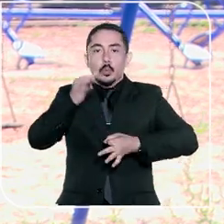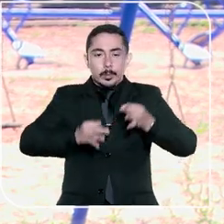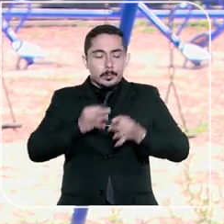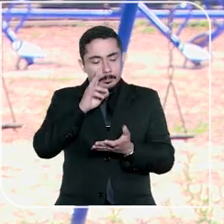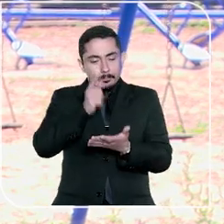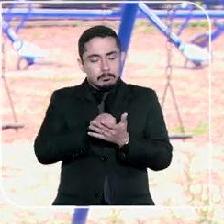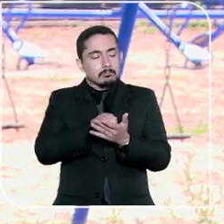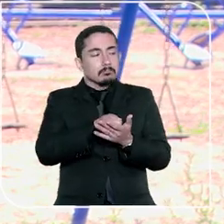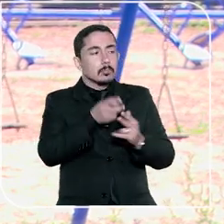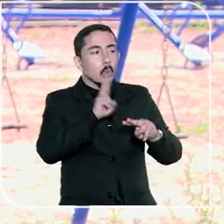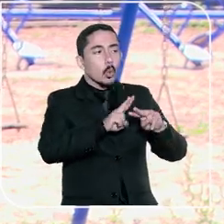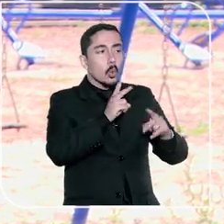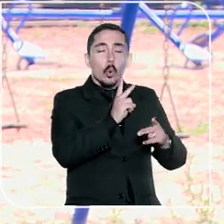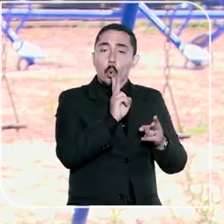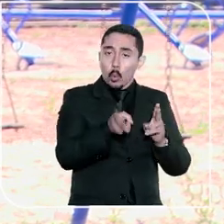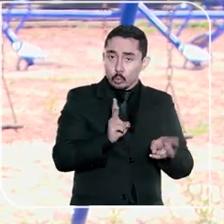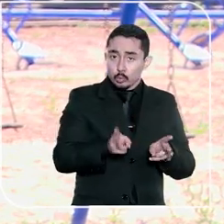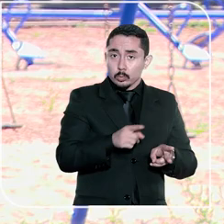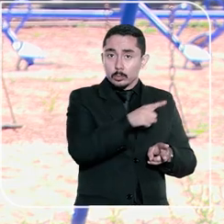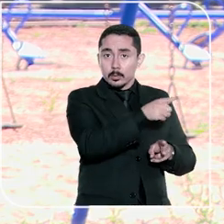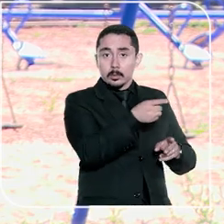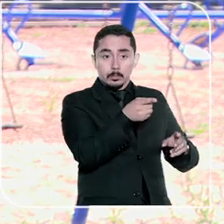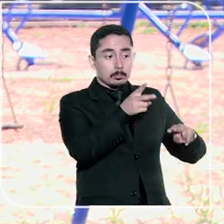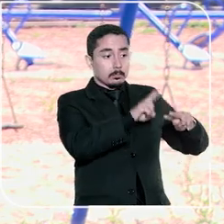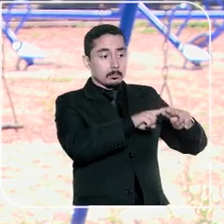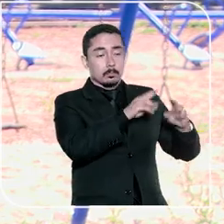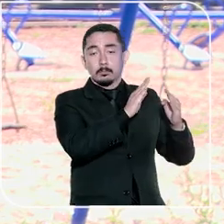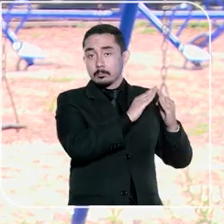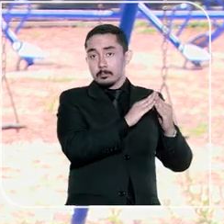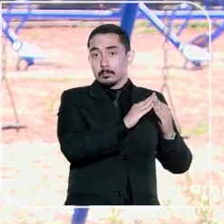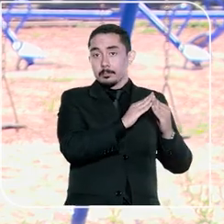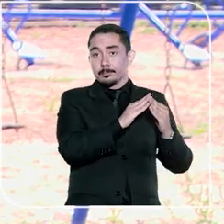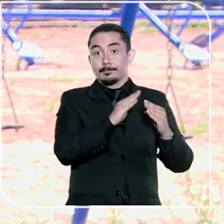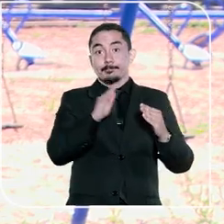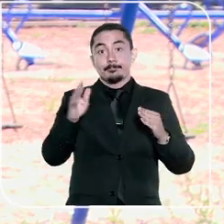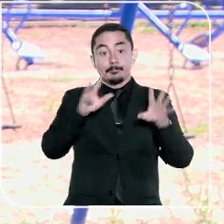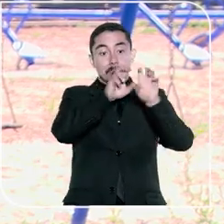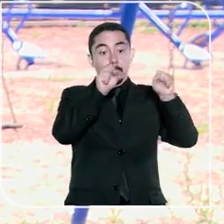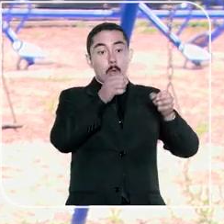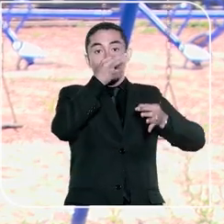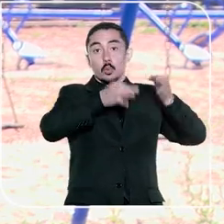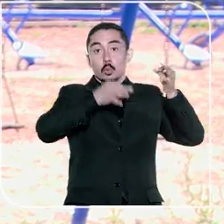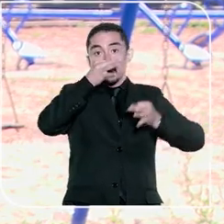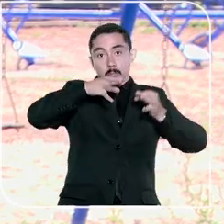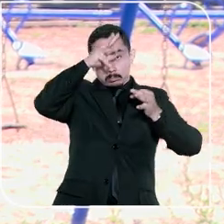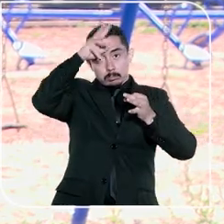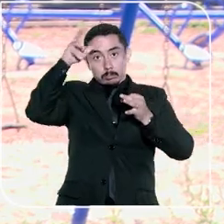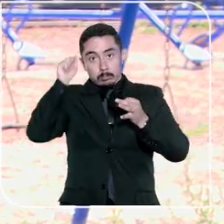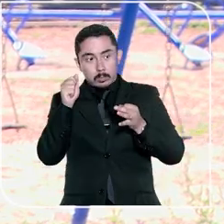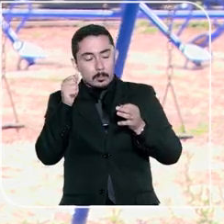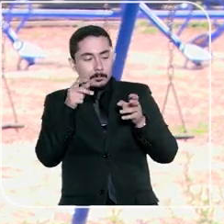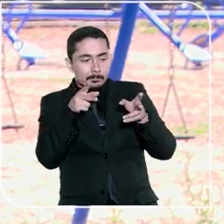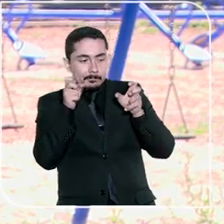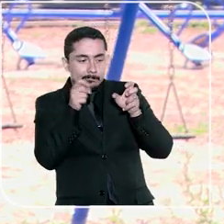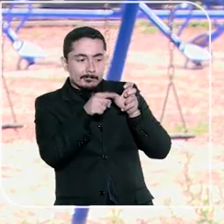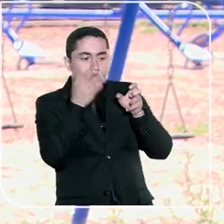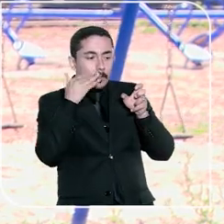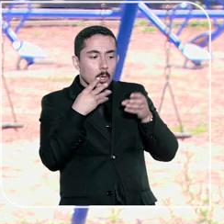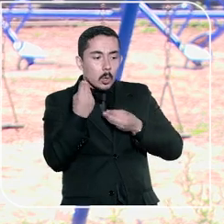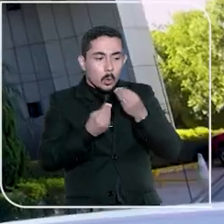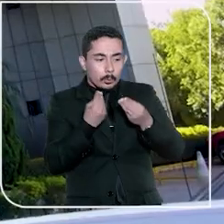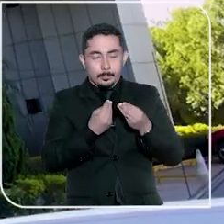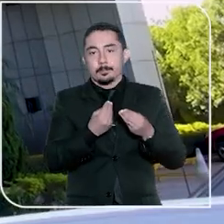manter a prisão domiciliar A decisão foi ratificada pelo Tribunal de Justiça de Mato Grosso que levou em conta o interesse das